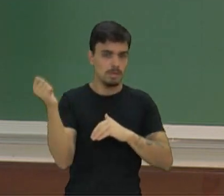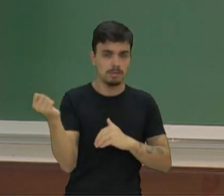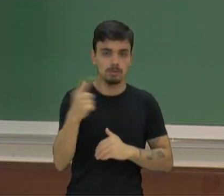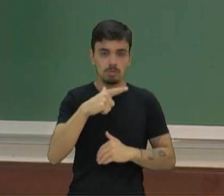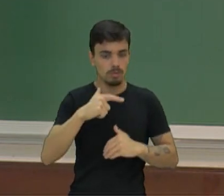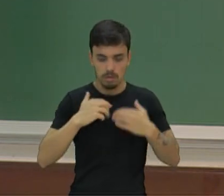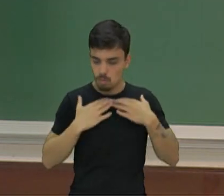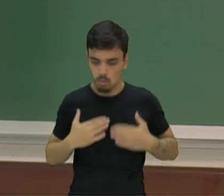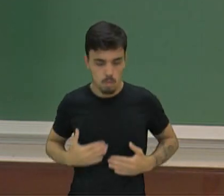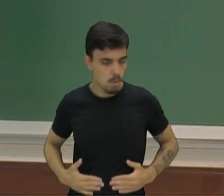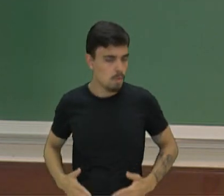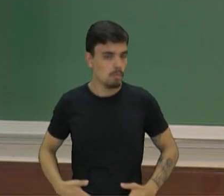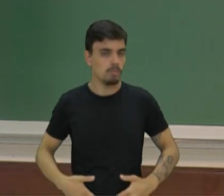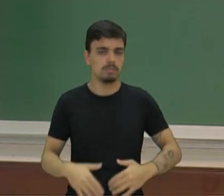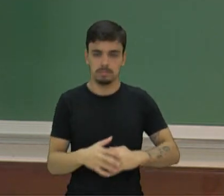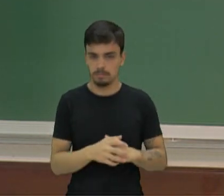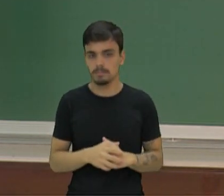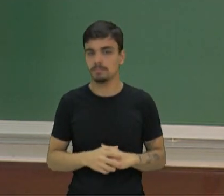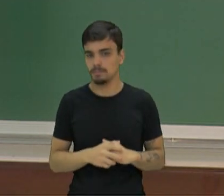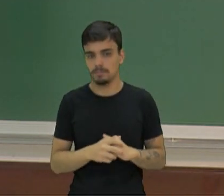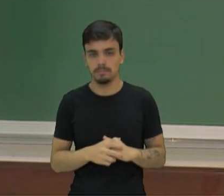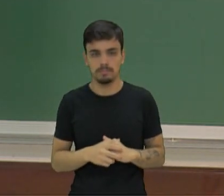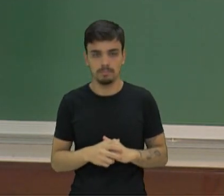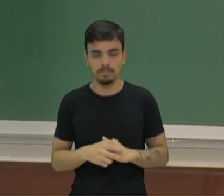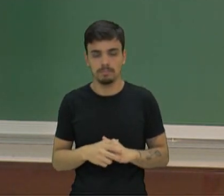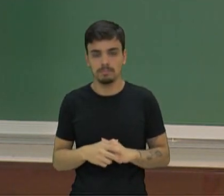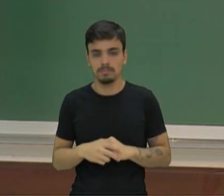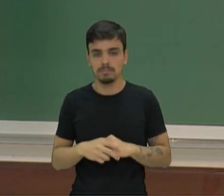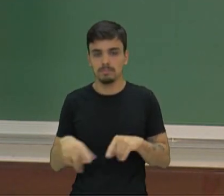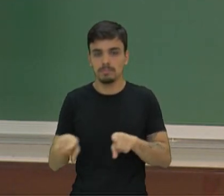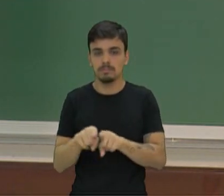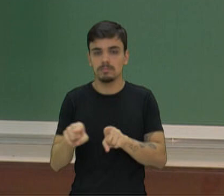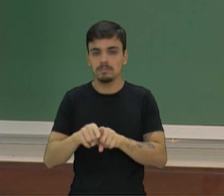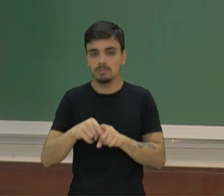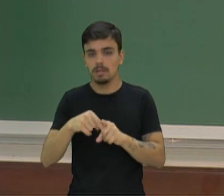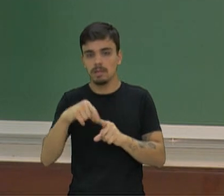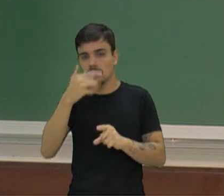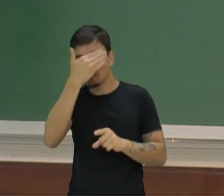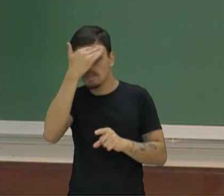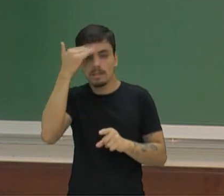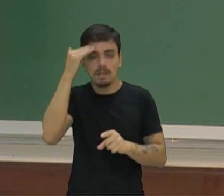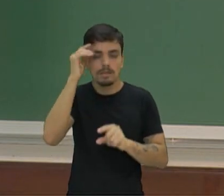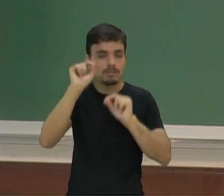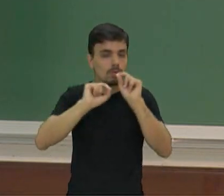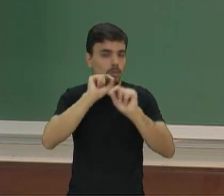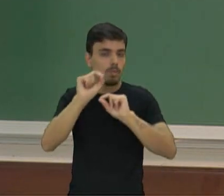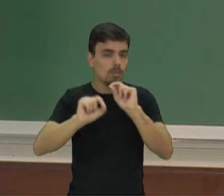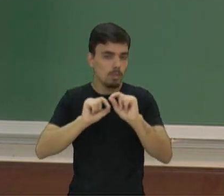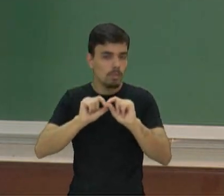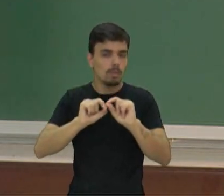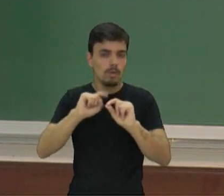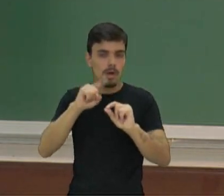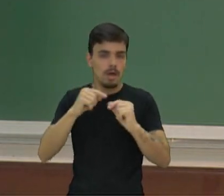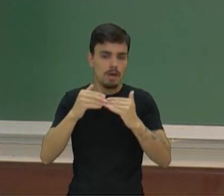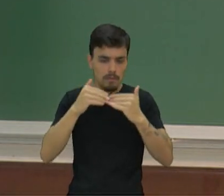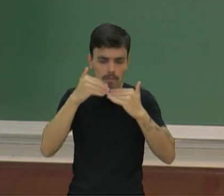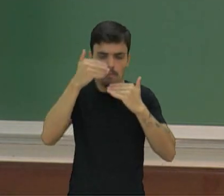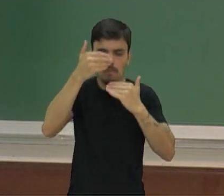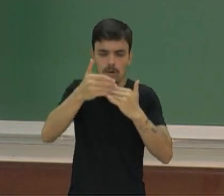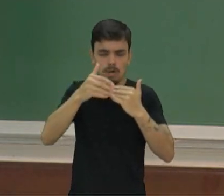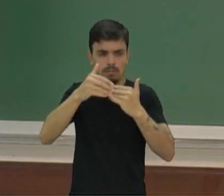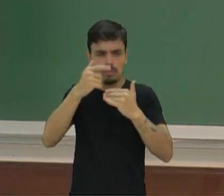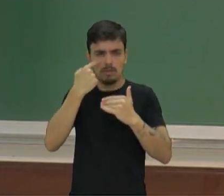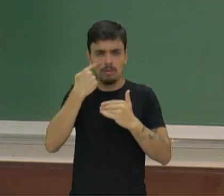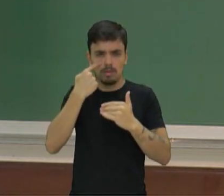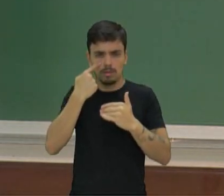cabeça, então, cresce muito mais rápido do que o restante do corpo. A testa é proeminente, ou seja, mais projetada para fora, e os traços